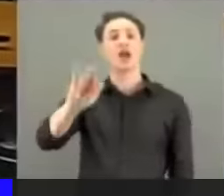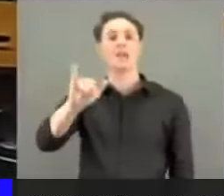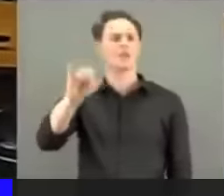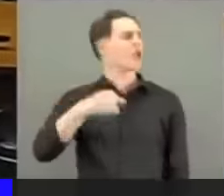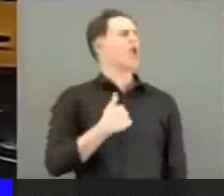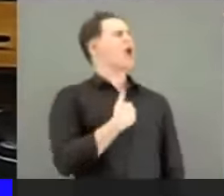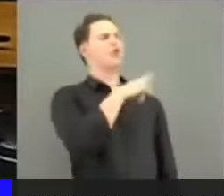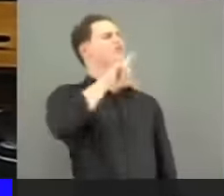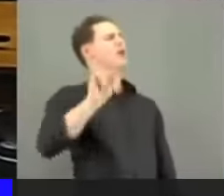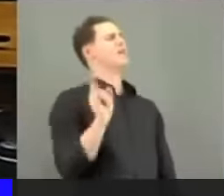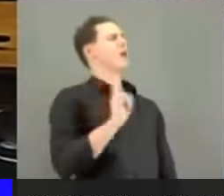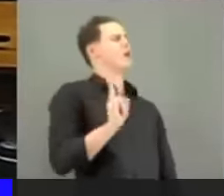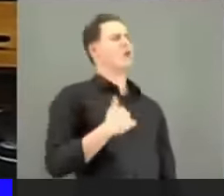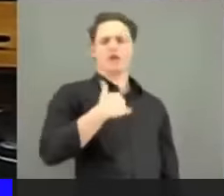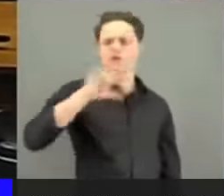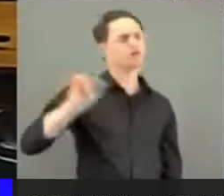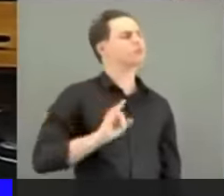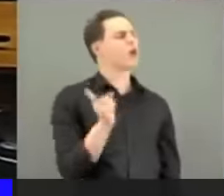O